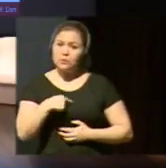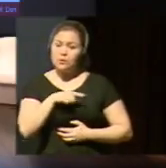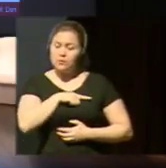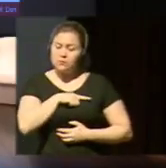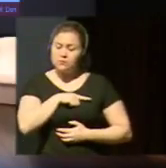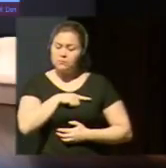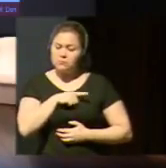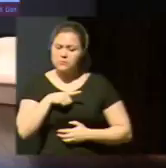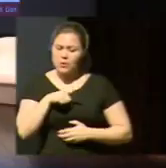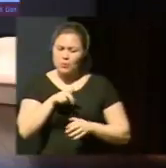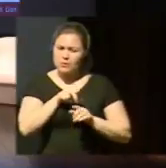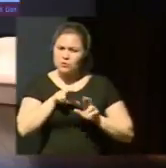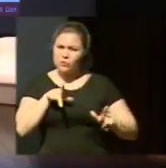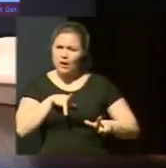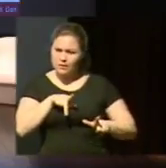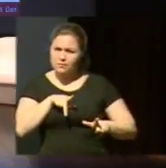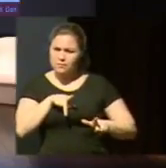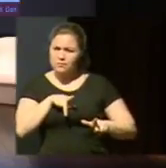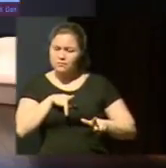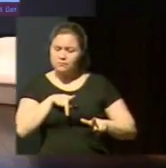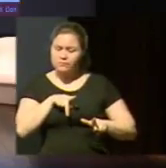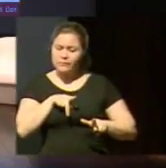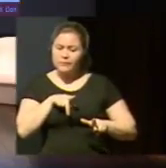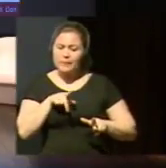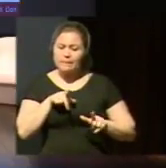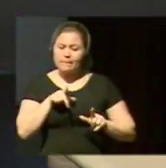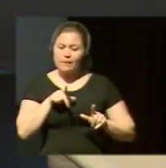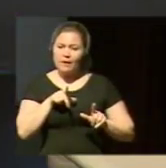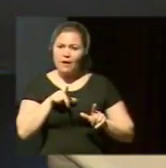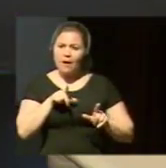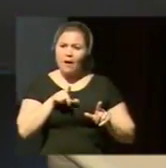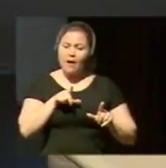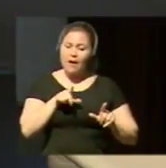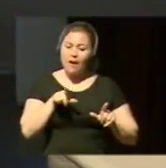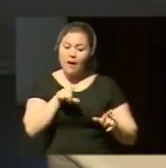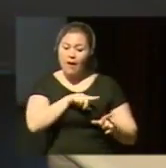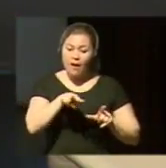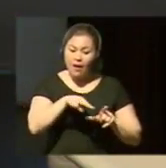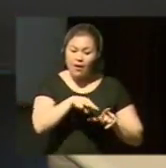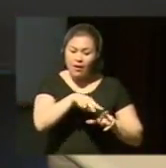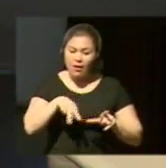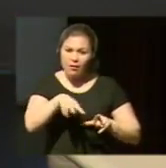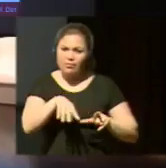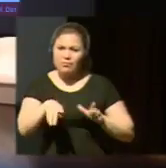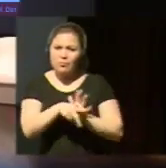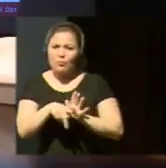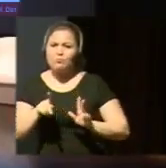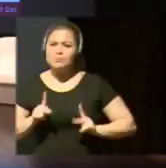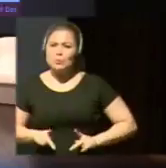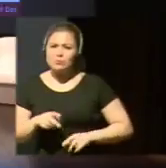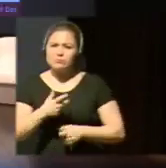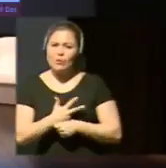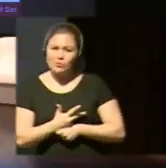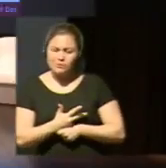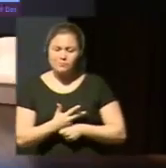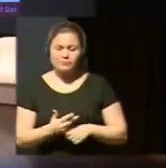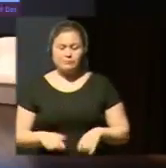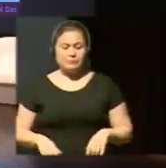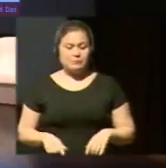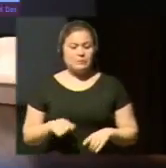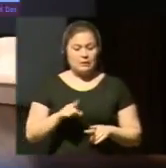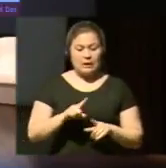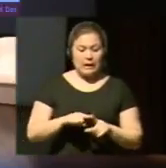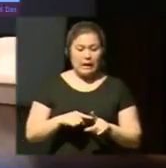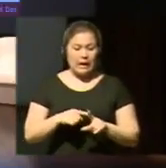temos uma diferença, uma heterogeneidade muito maior entre as próprias pessoas idosas. A isso